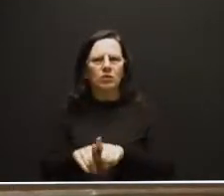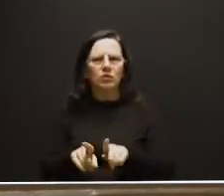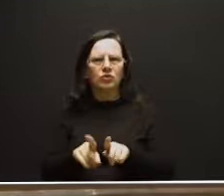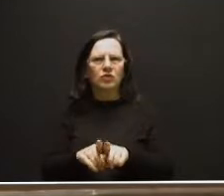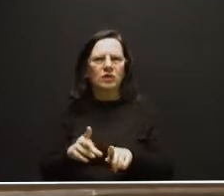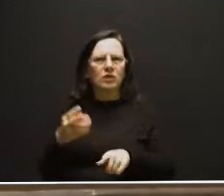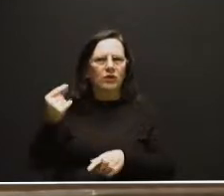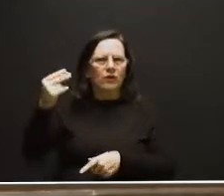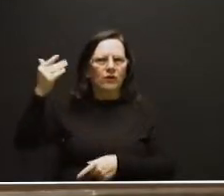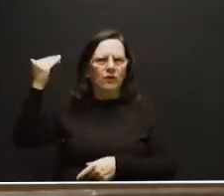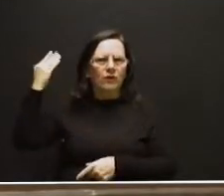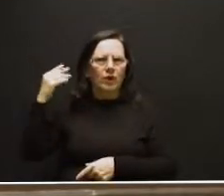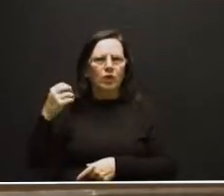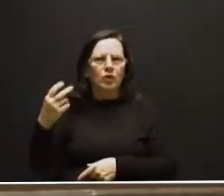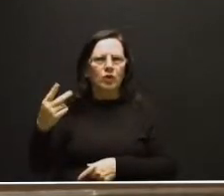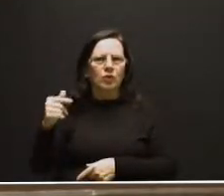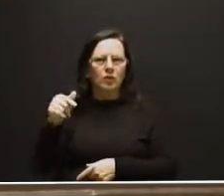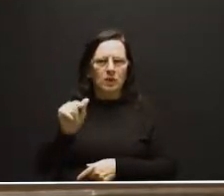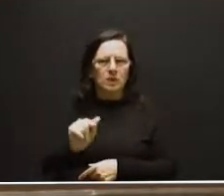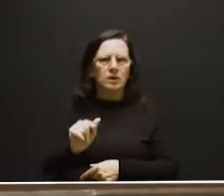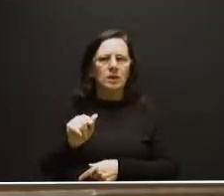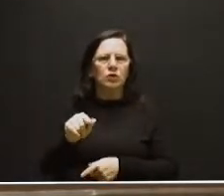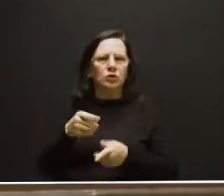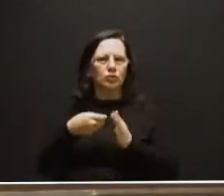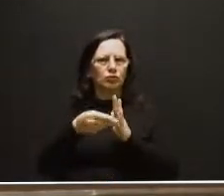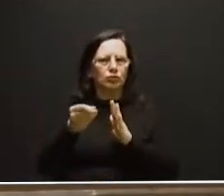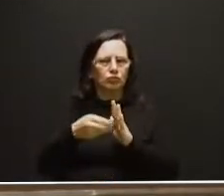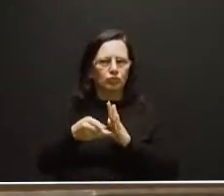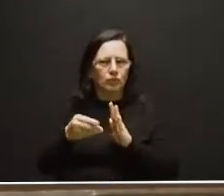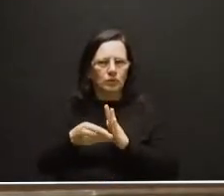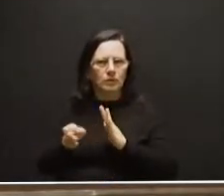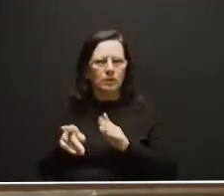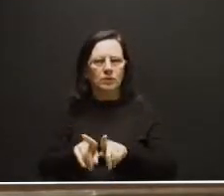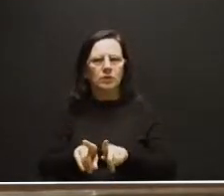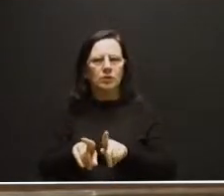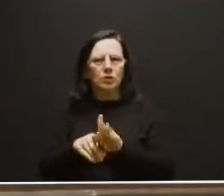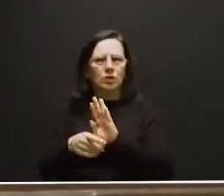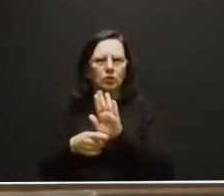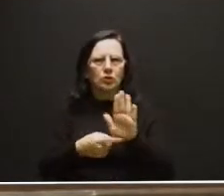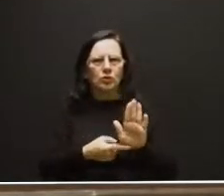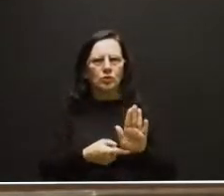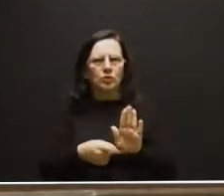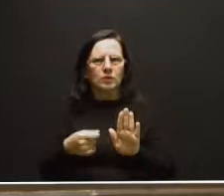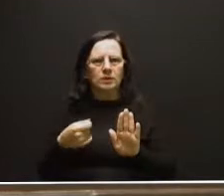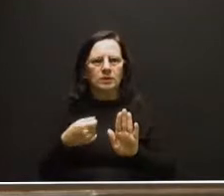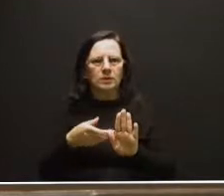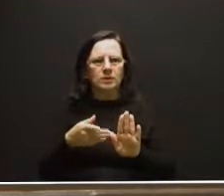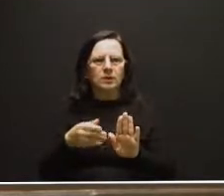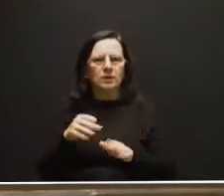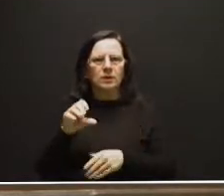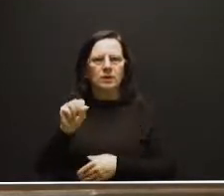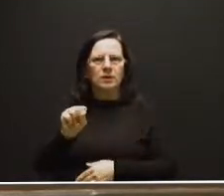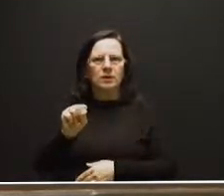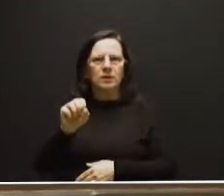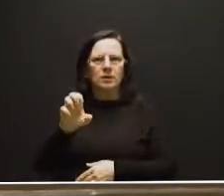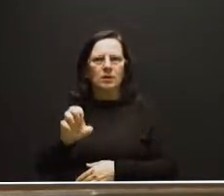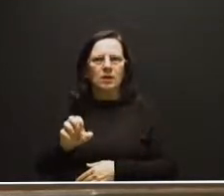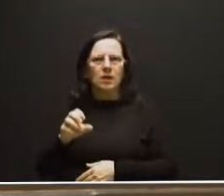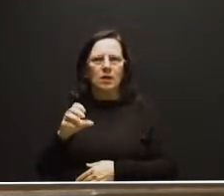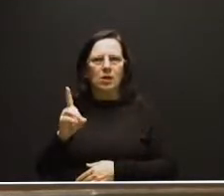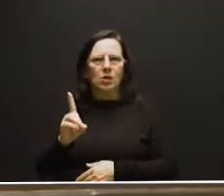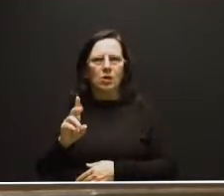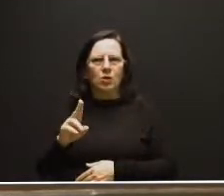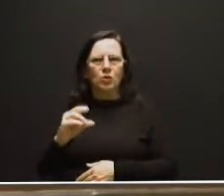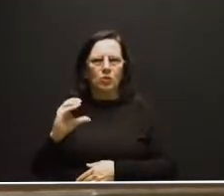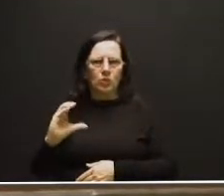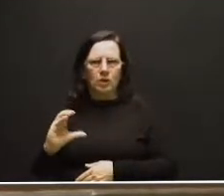já de 2007 até agora tem despachos reiterados de vários apontamentos da seduc na pasta qual ele toma